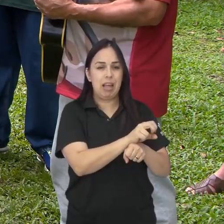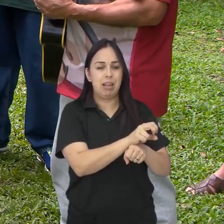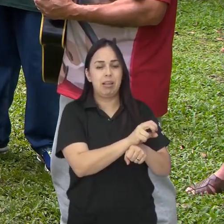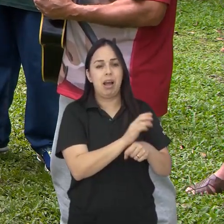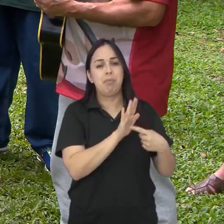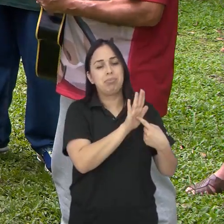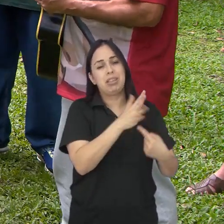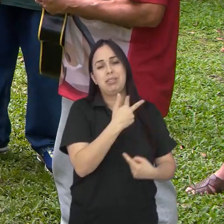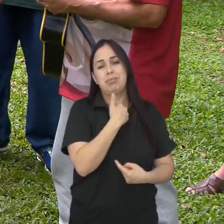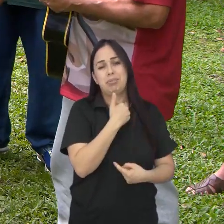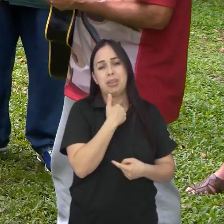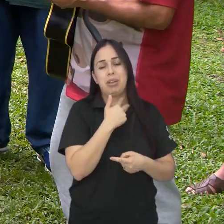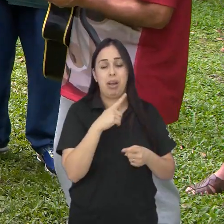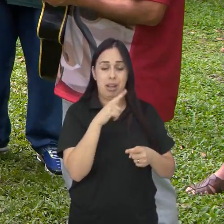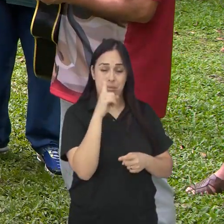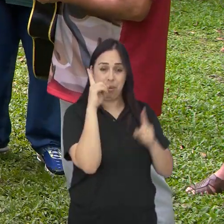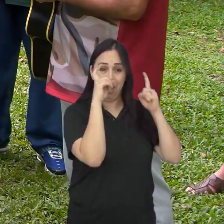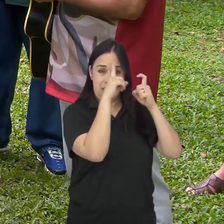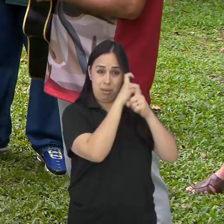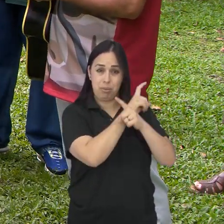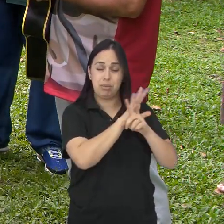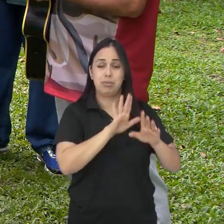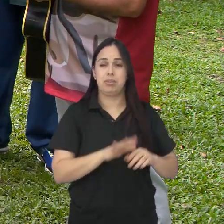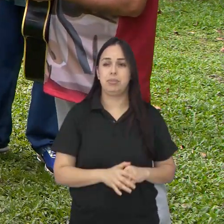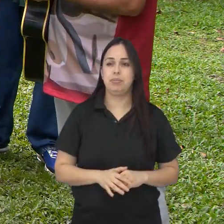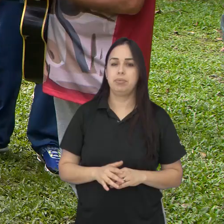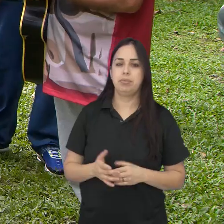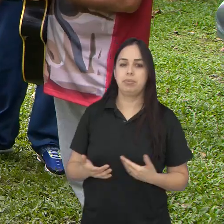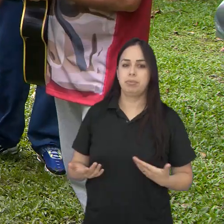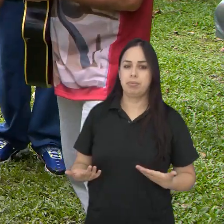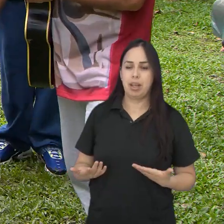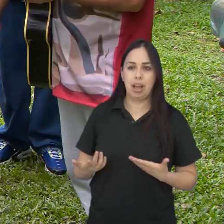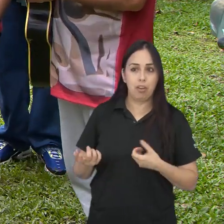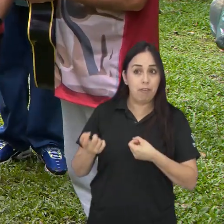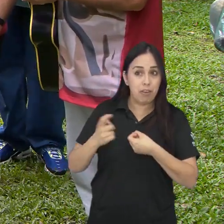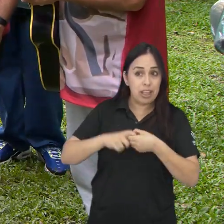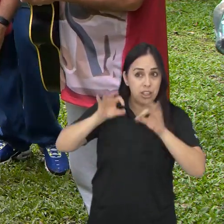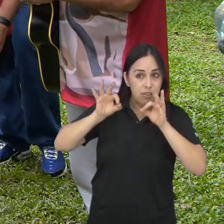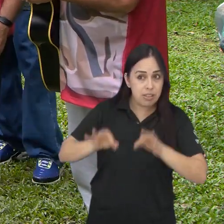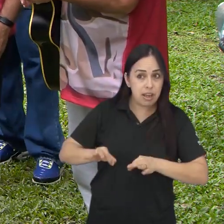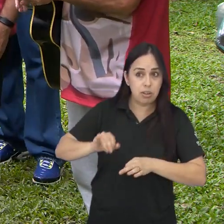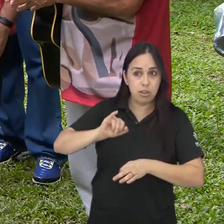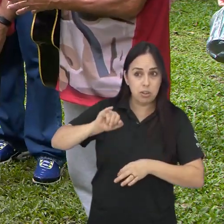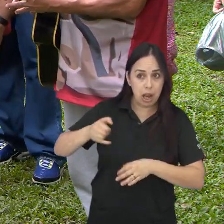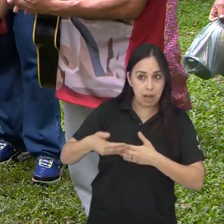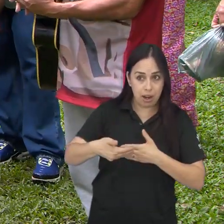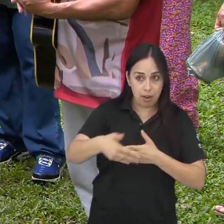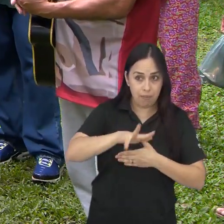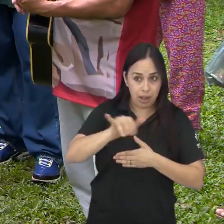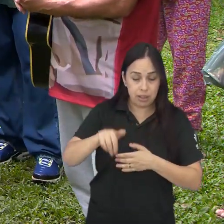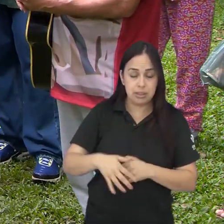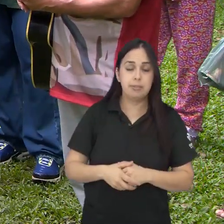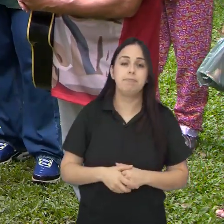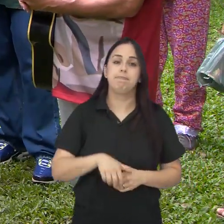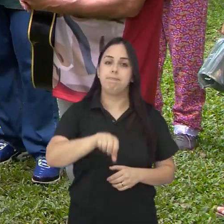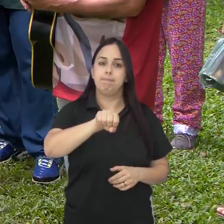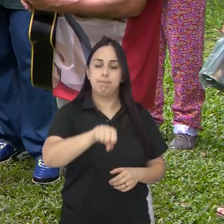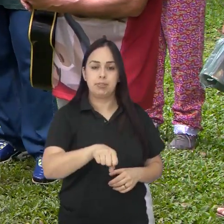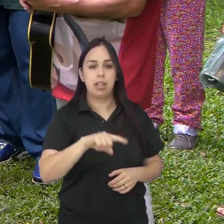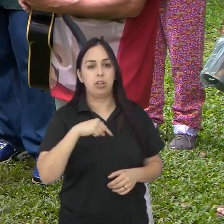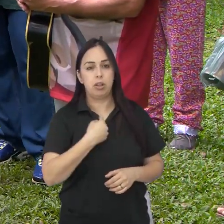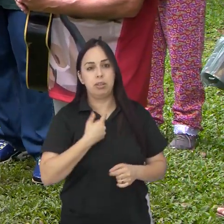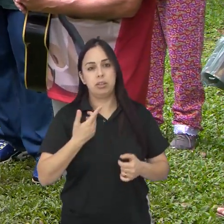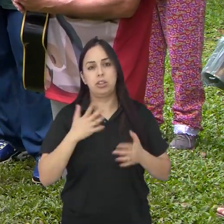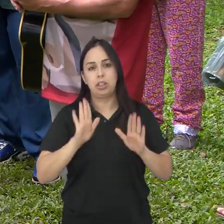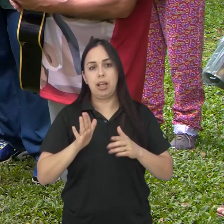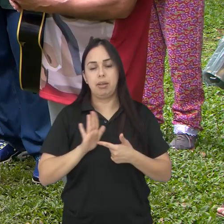apresentar, então foi bastante difícil esse momento. E vai voltar, assim, de verdade, agora em janeiro agora, né? Sim, a gente, como ele falou, a